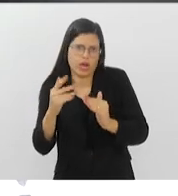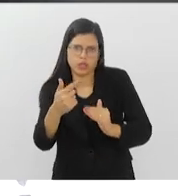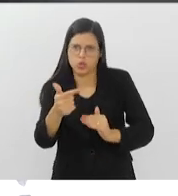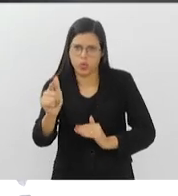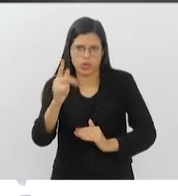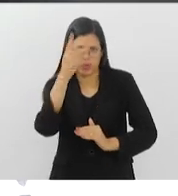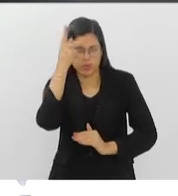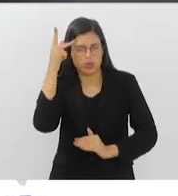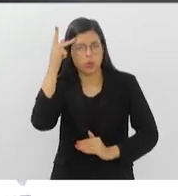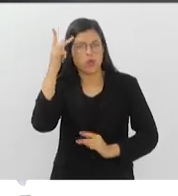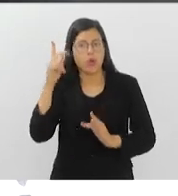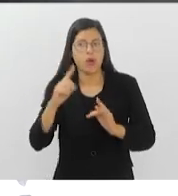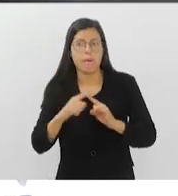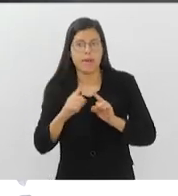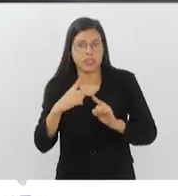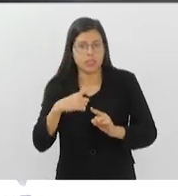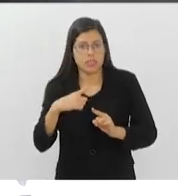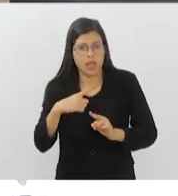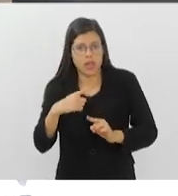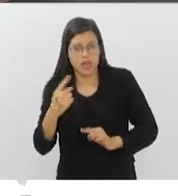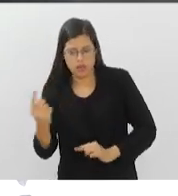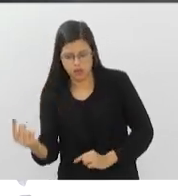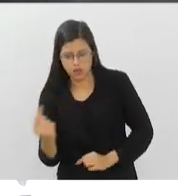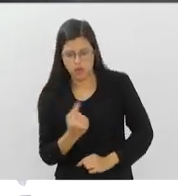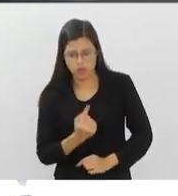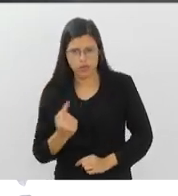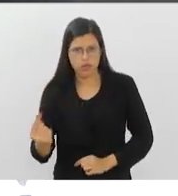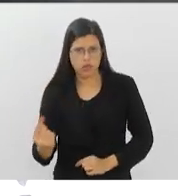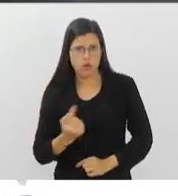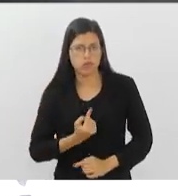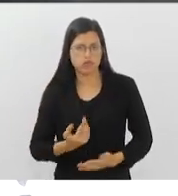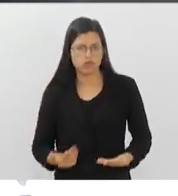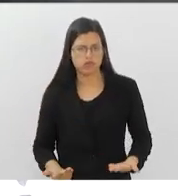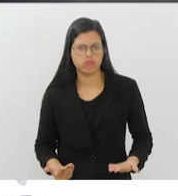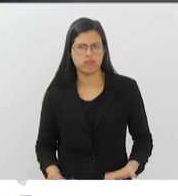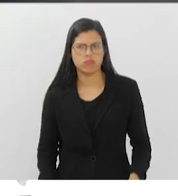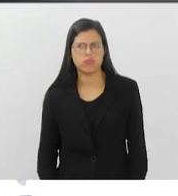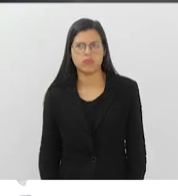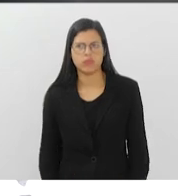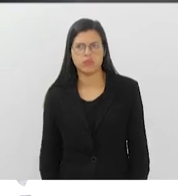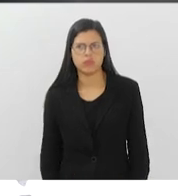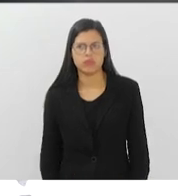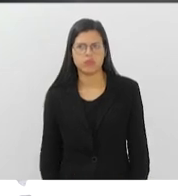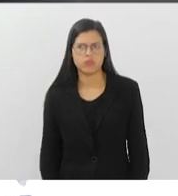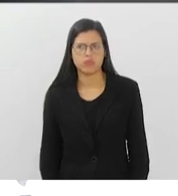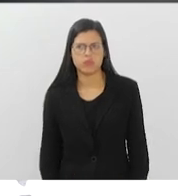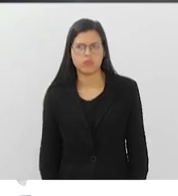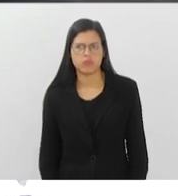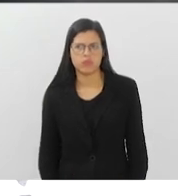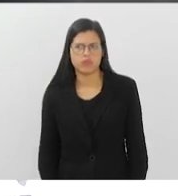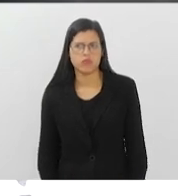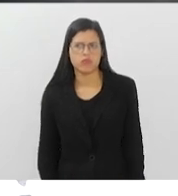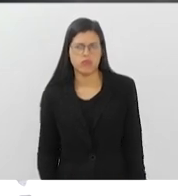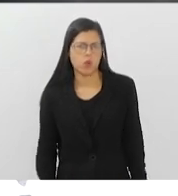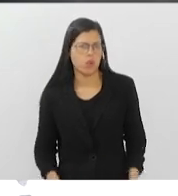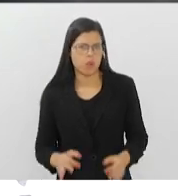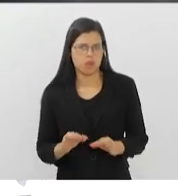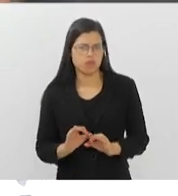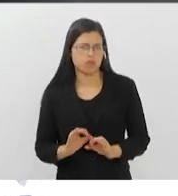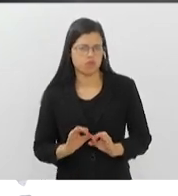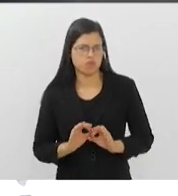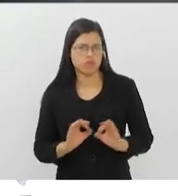de qualquer forma, tem ida e tem volta. Ida e volta. Então, faz sentido. É pertinente a observação do Fred Pacheco. Faz